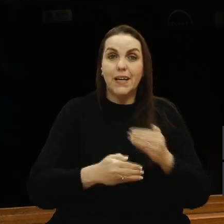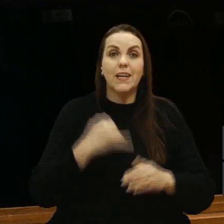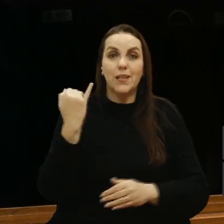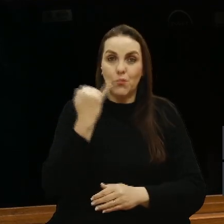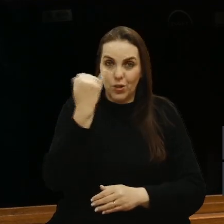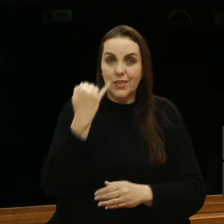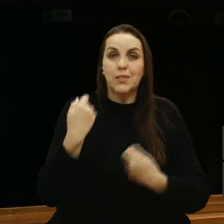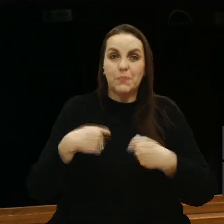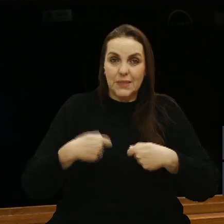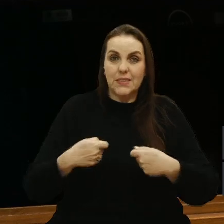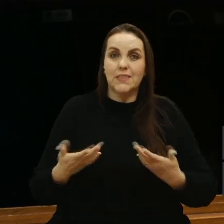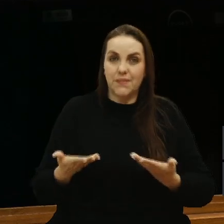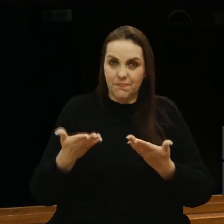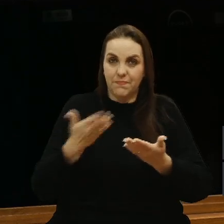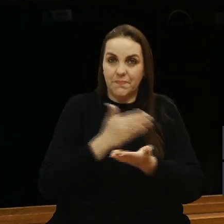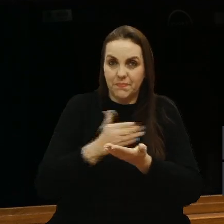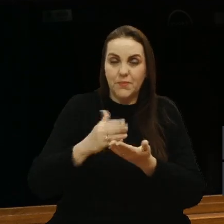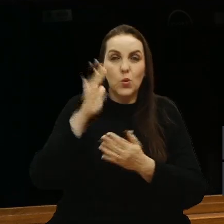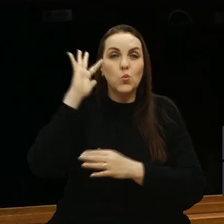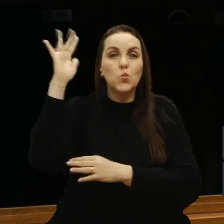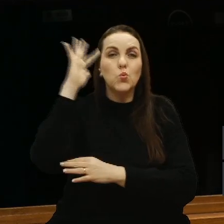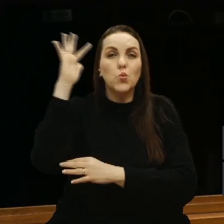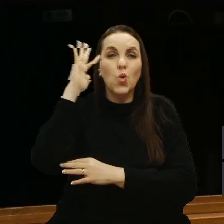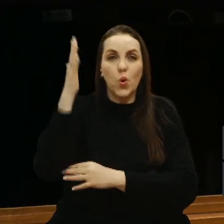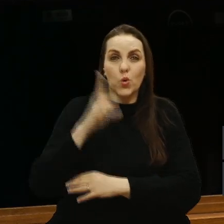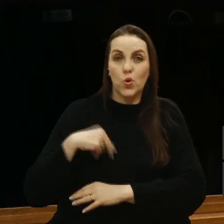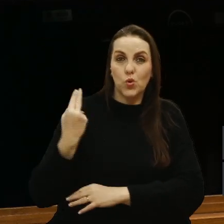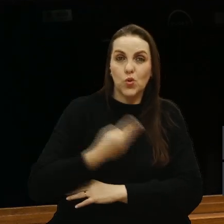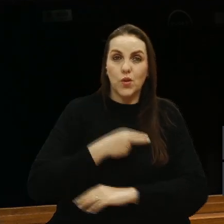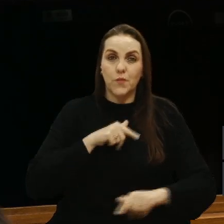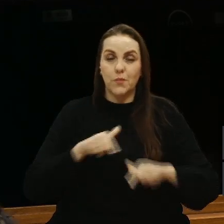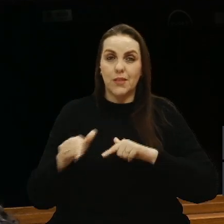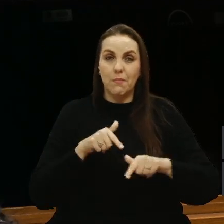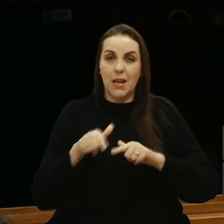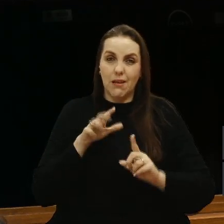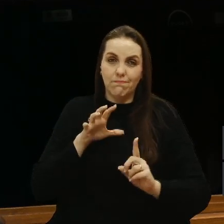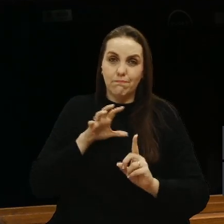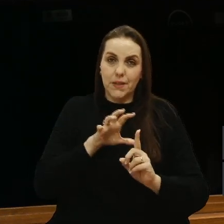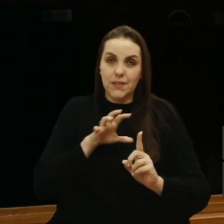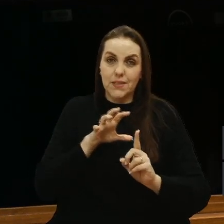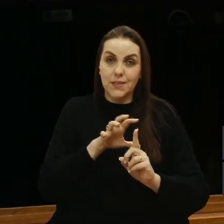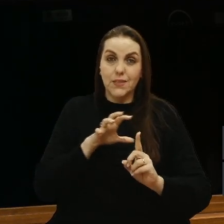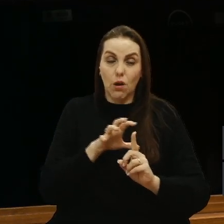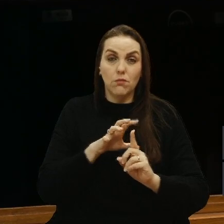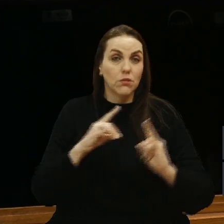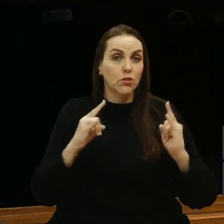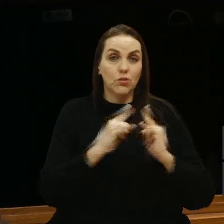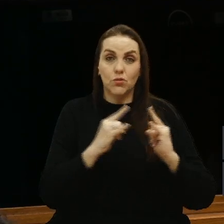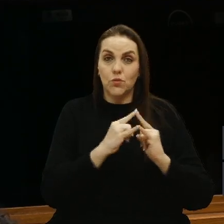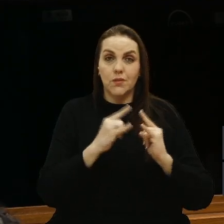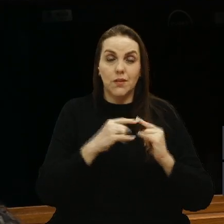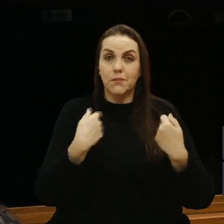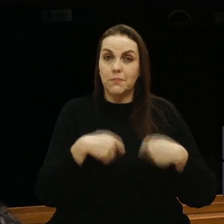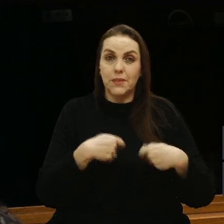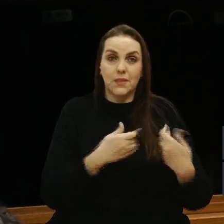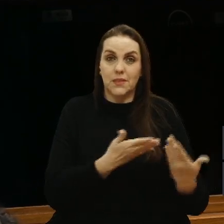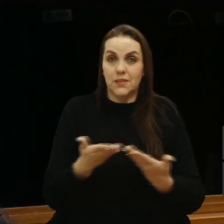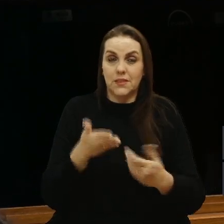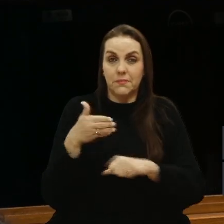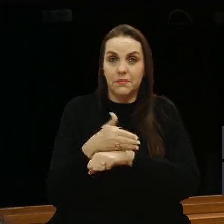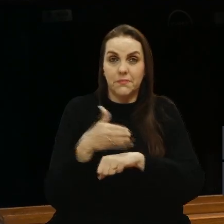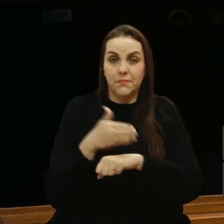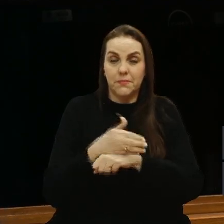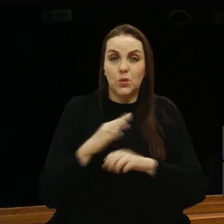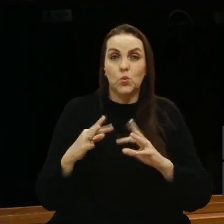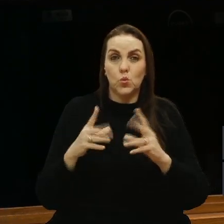se materializar esse sonho que nós vamos trabalhar para pressionar os órgãos e as instituições ali que fazem parte de